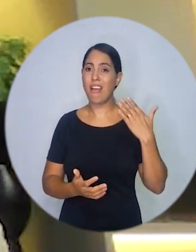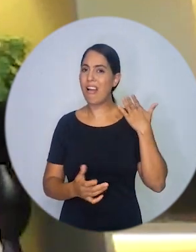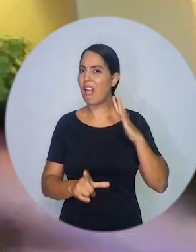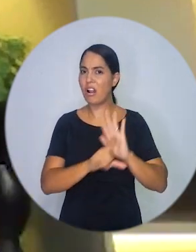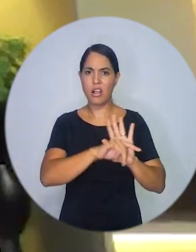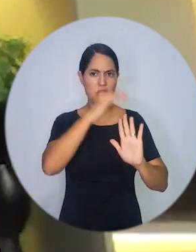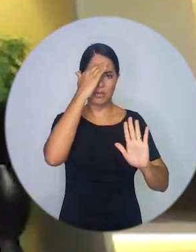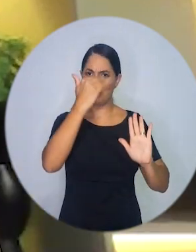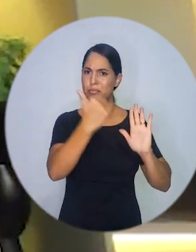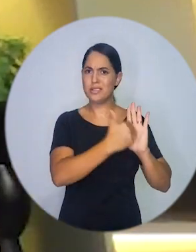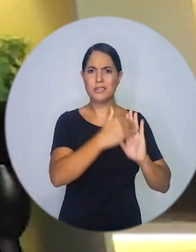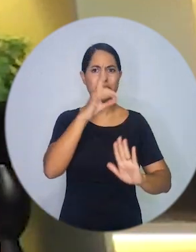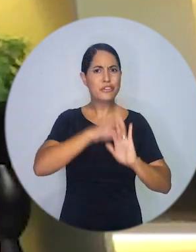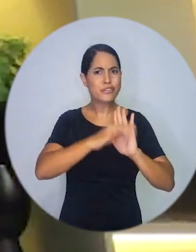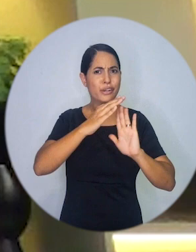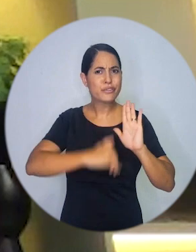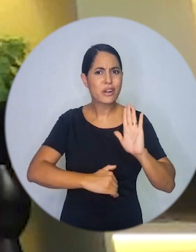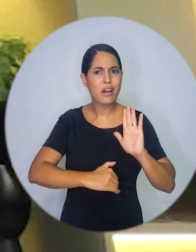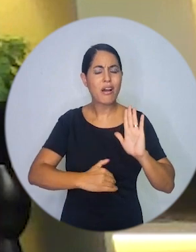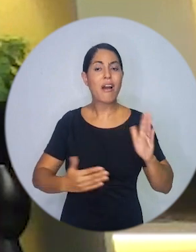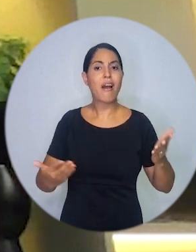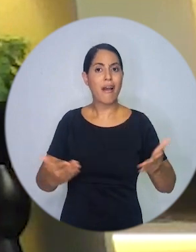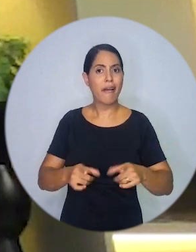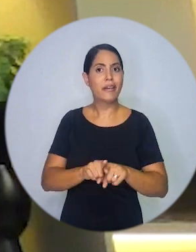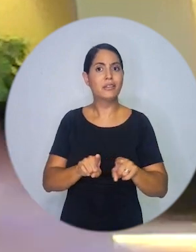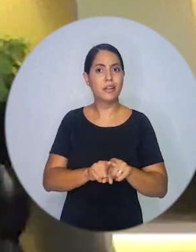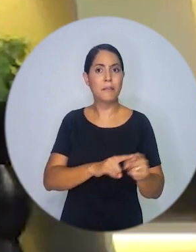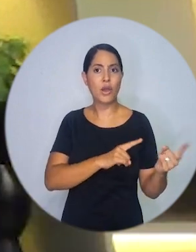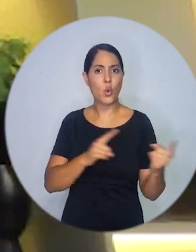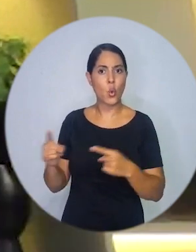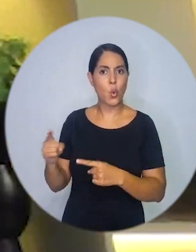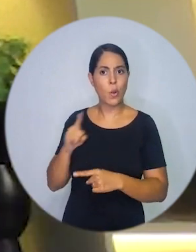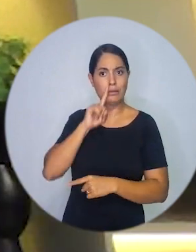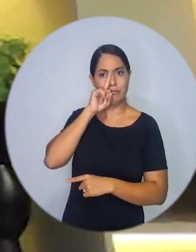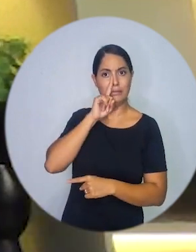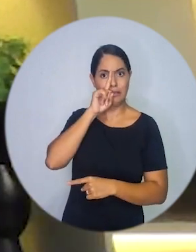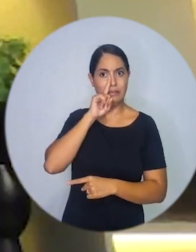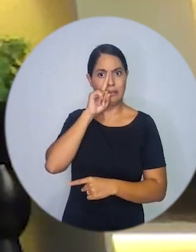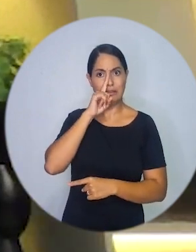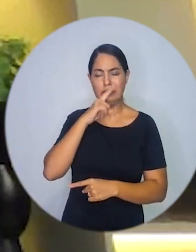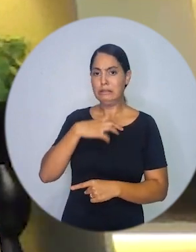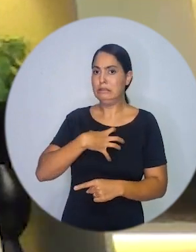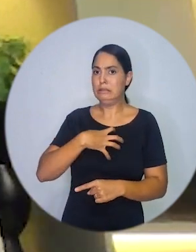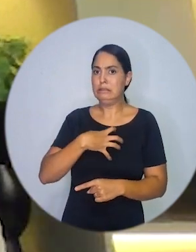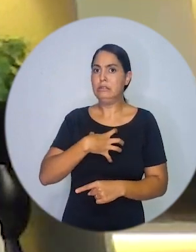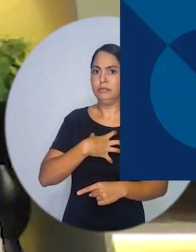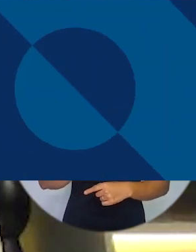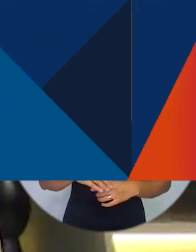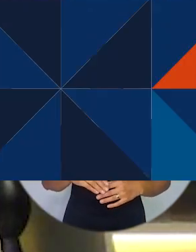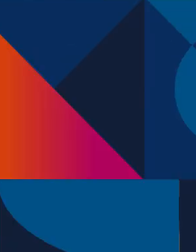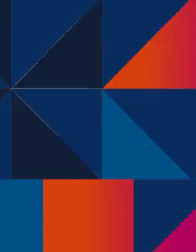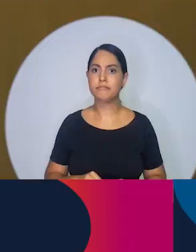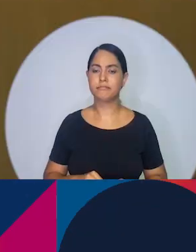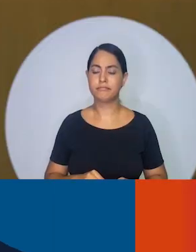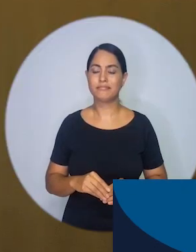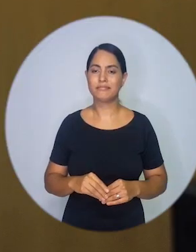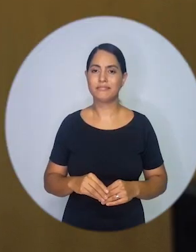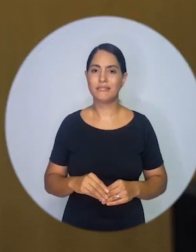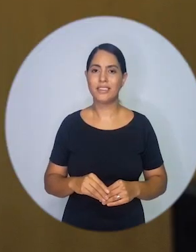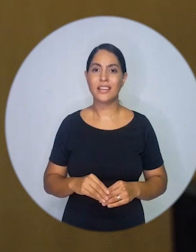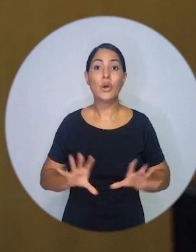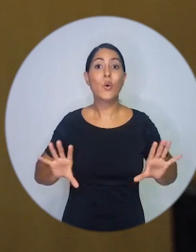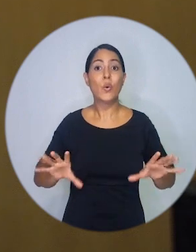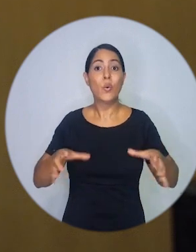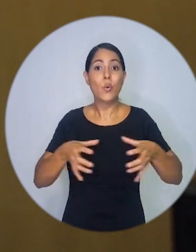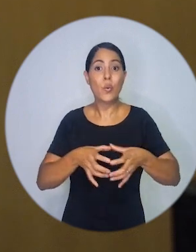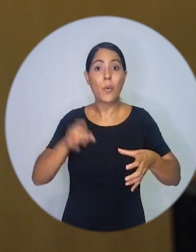era também um risco, né, contra os advogados no exercício da sua profissão. A caravana